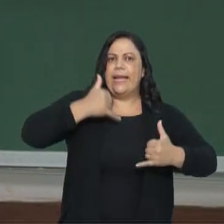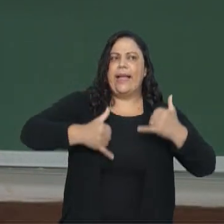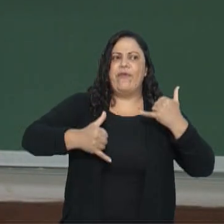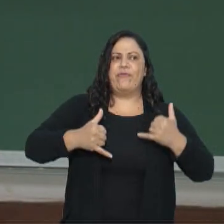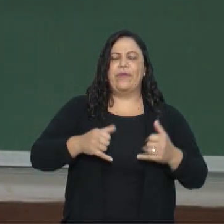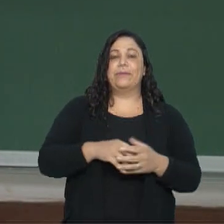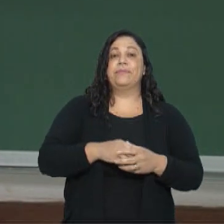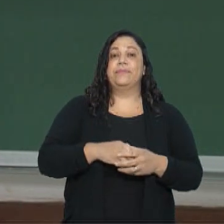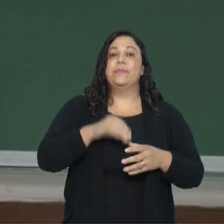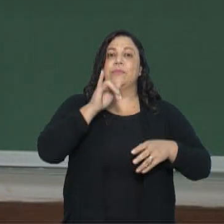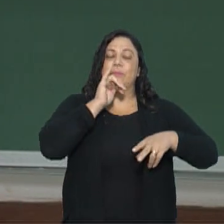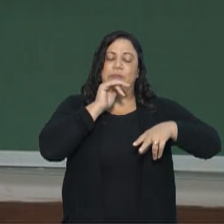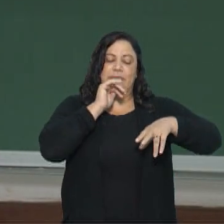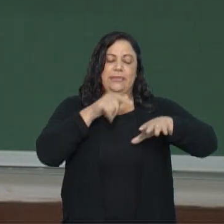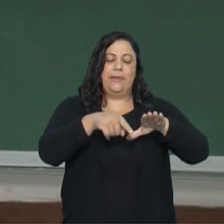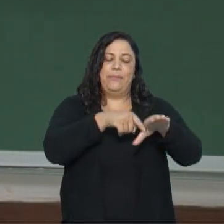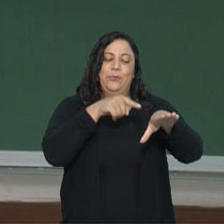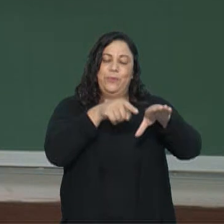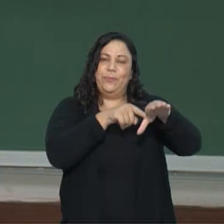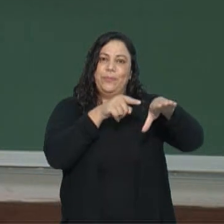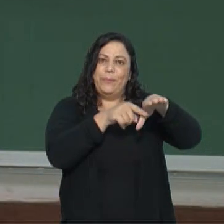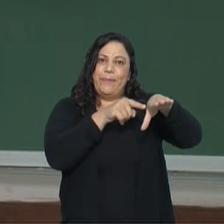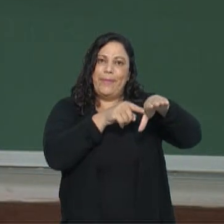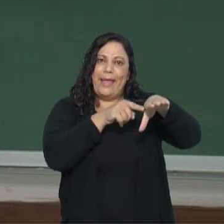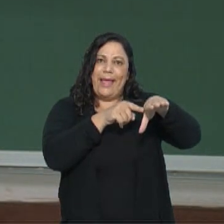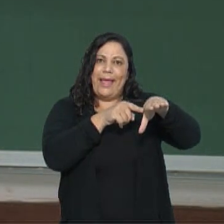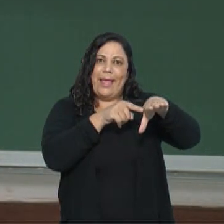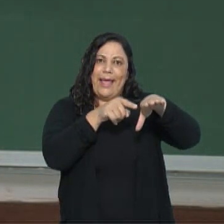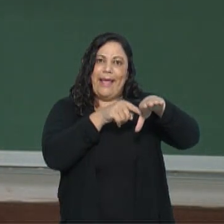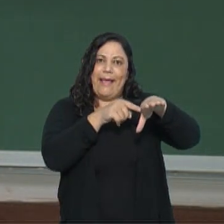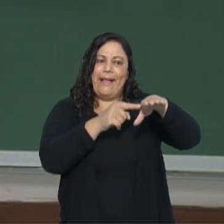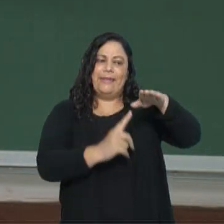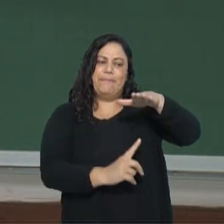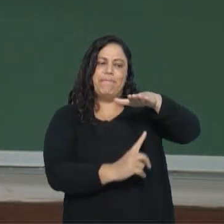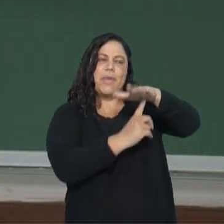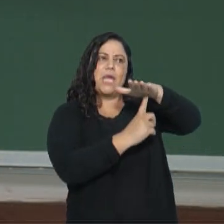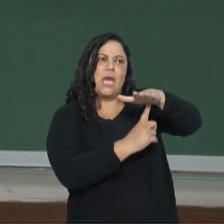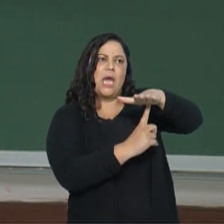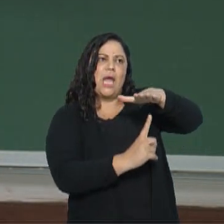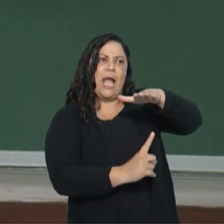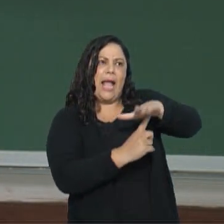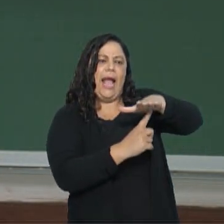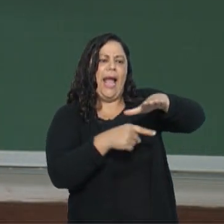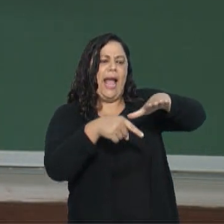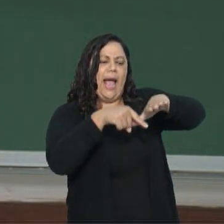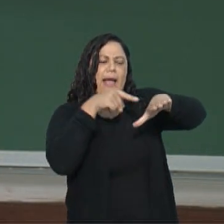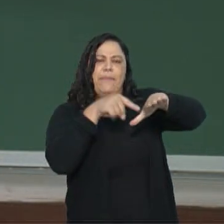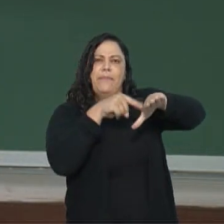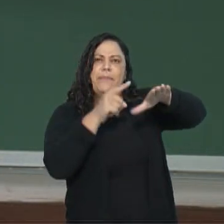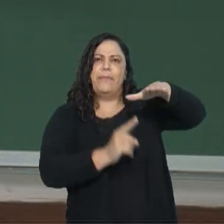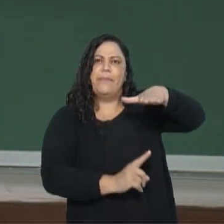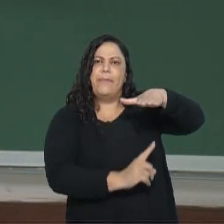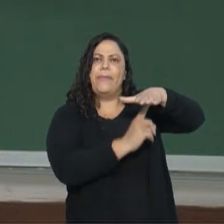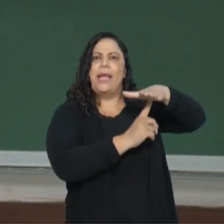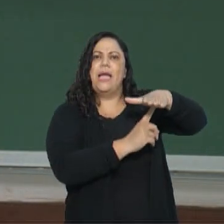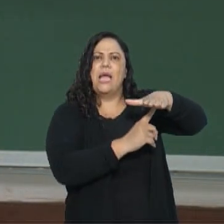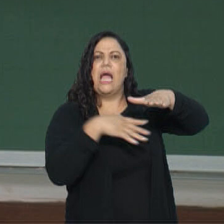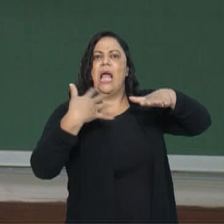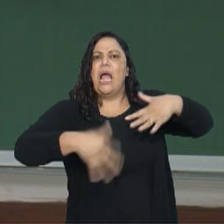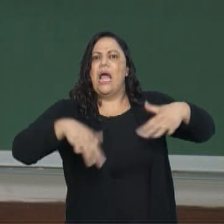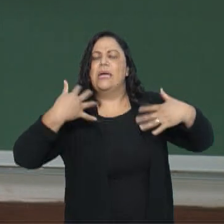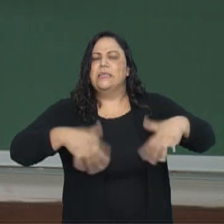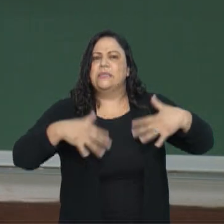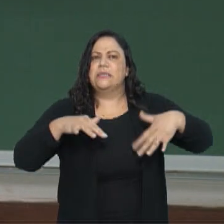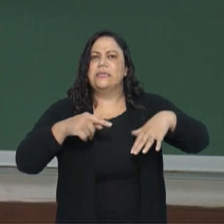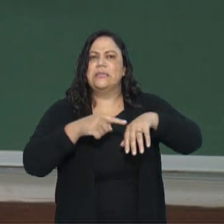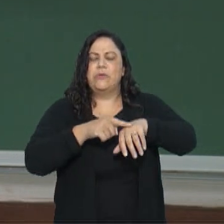da ponta do meu pé para o cérebro? Eu pisei num prego, ai, machuquei meu pé. Quem que leva essa informação até